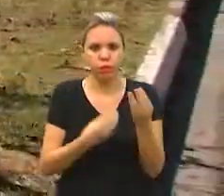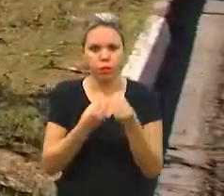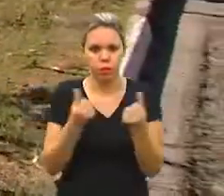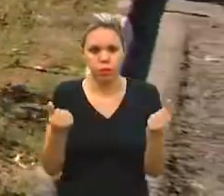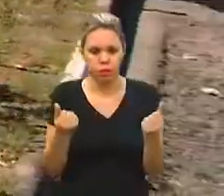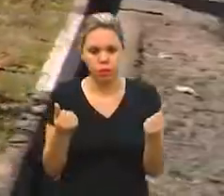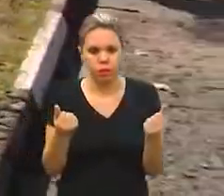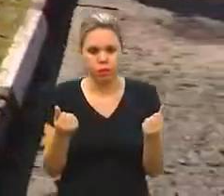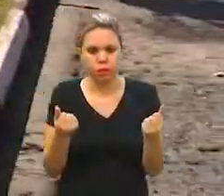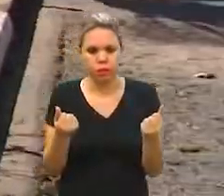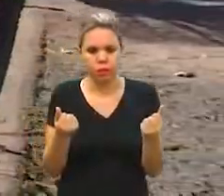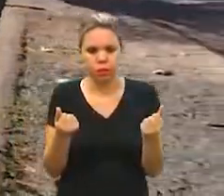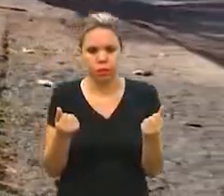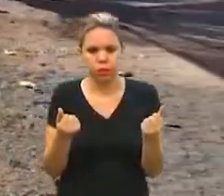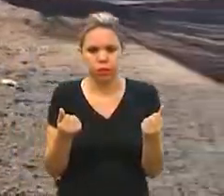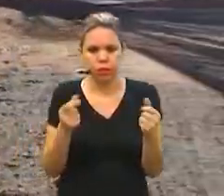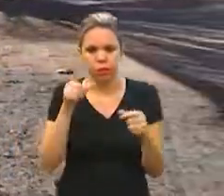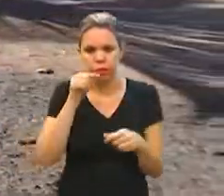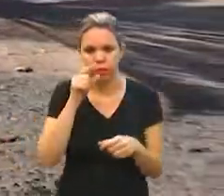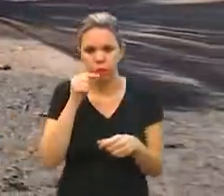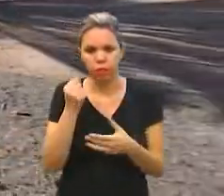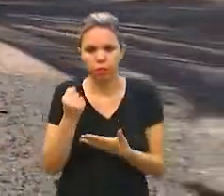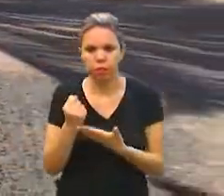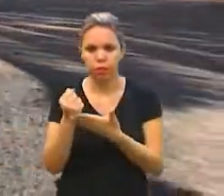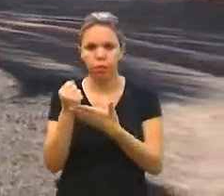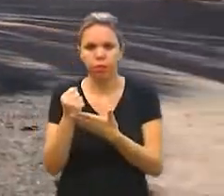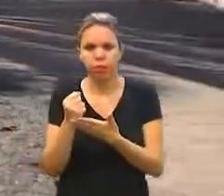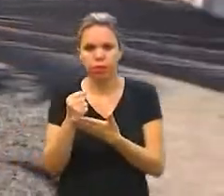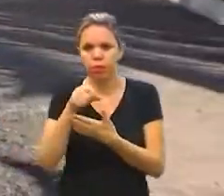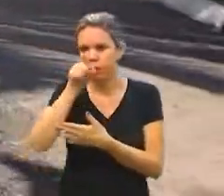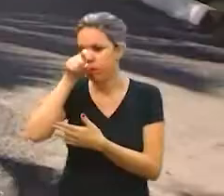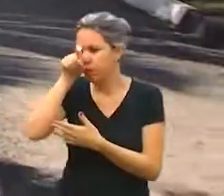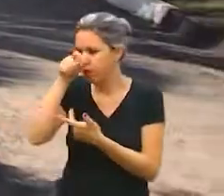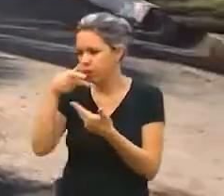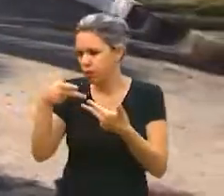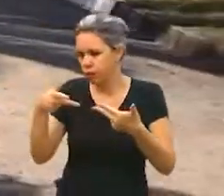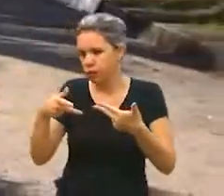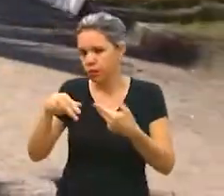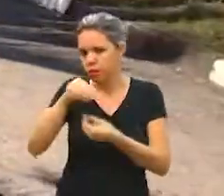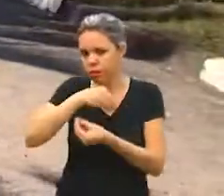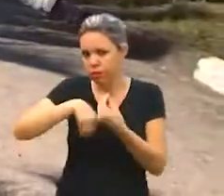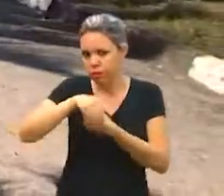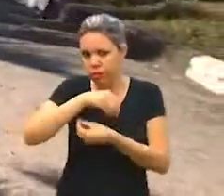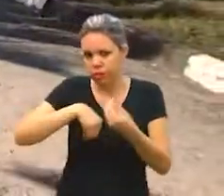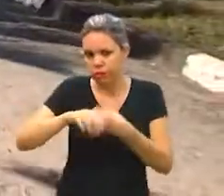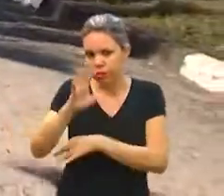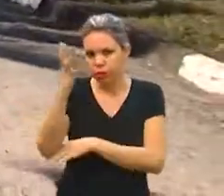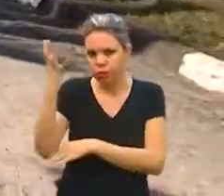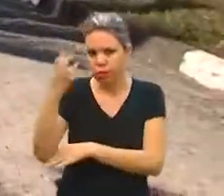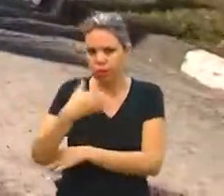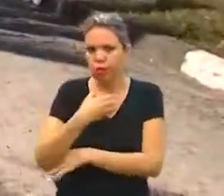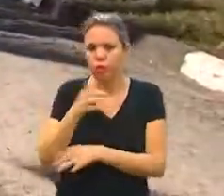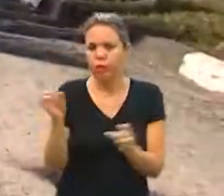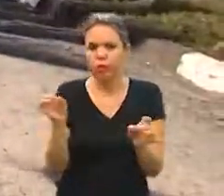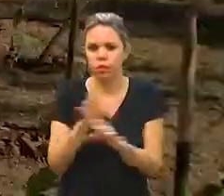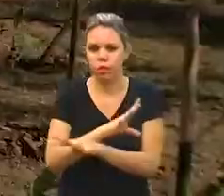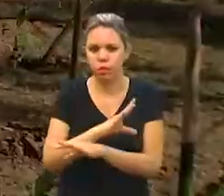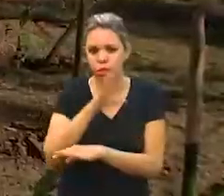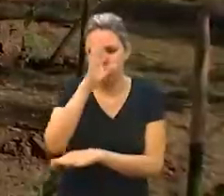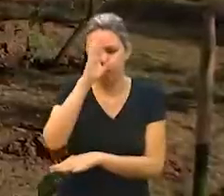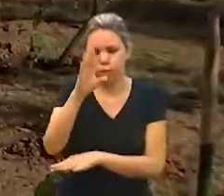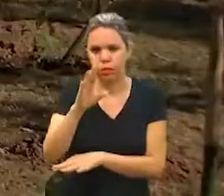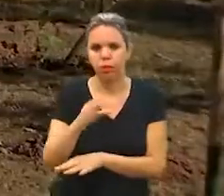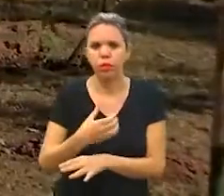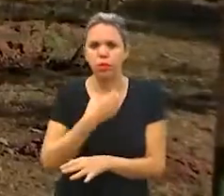Dando qualidade, no caso, para os pássaros, né? Tucano, sabiá, que depois que essas árvores, no caso, estiverem